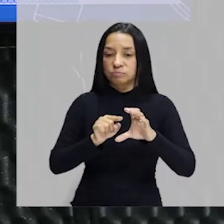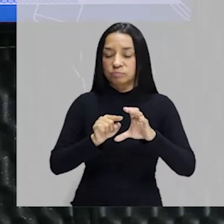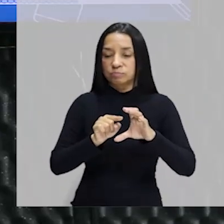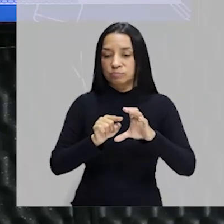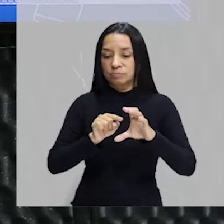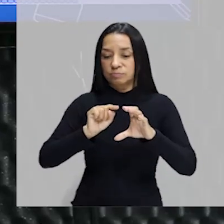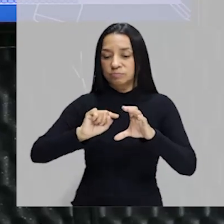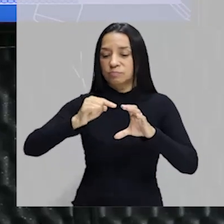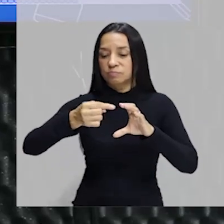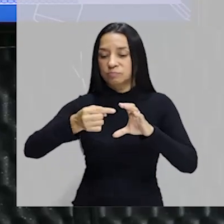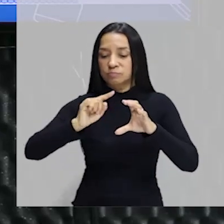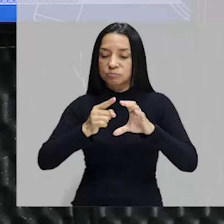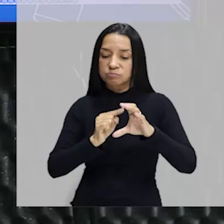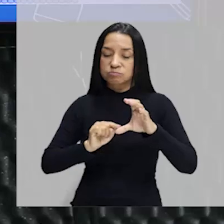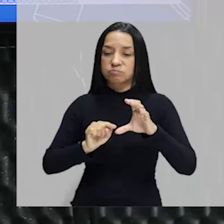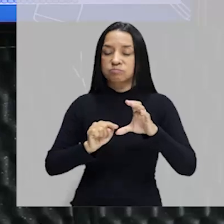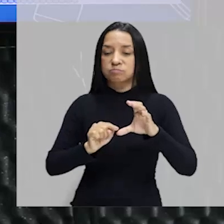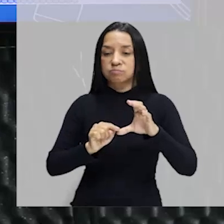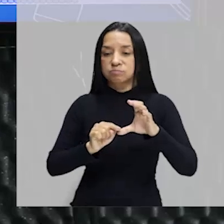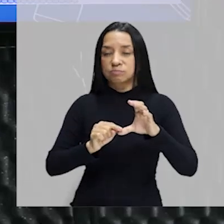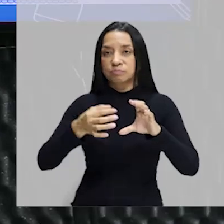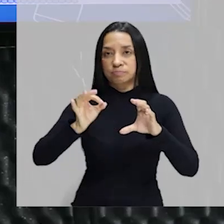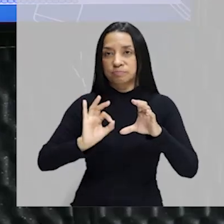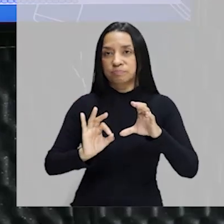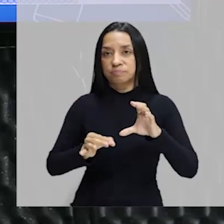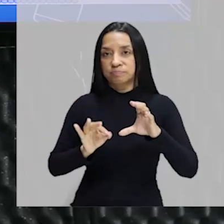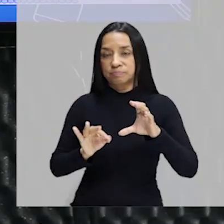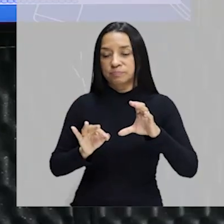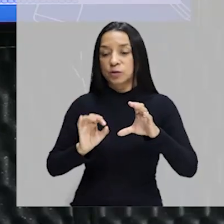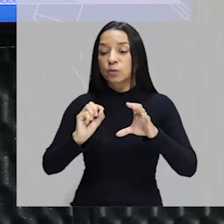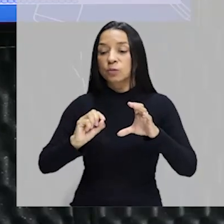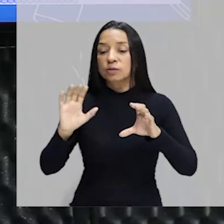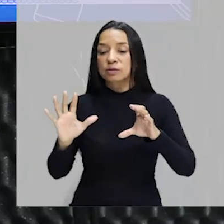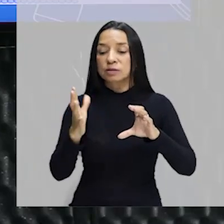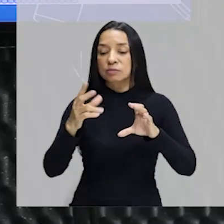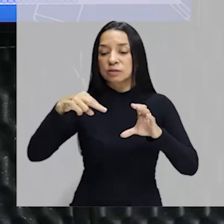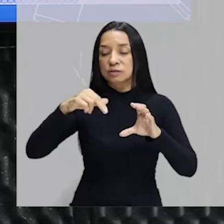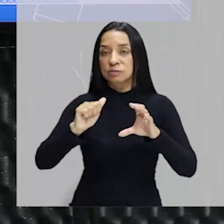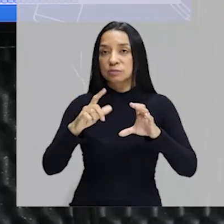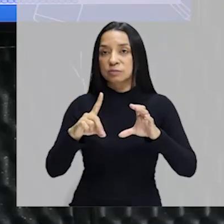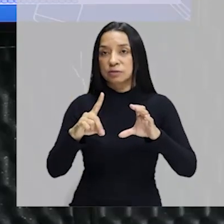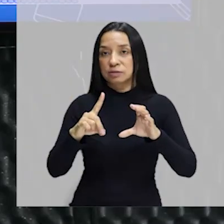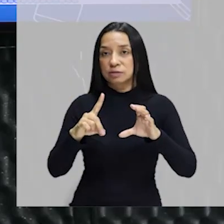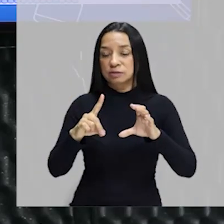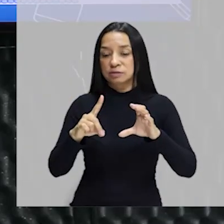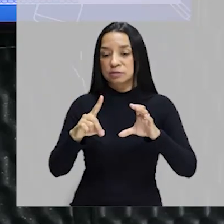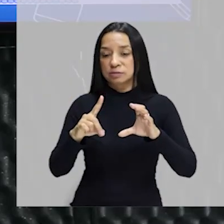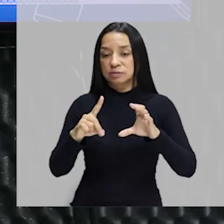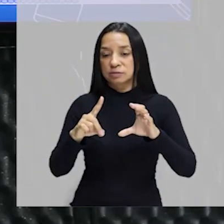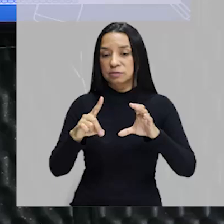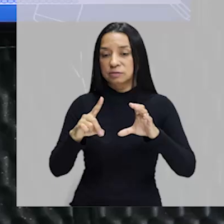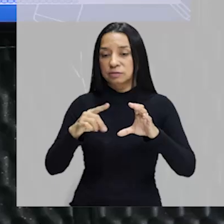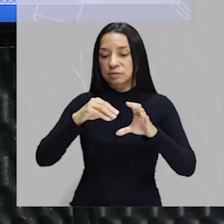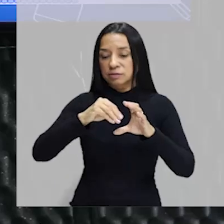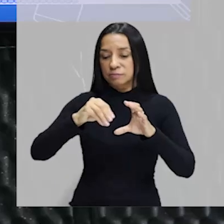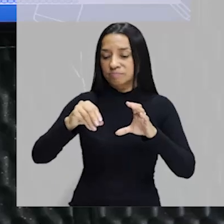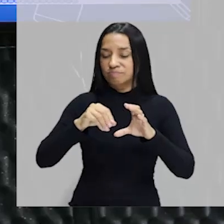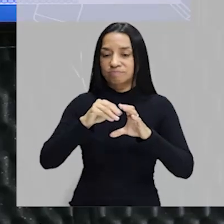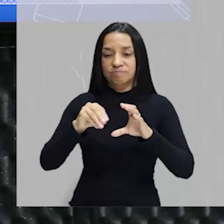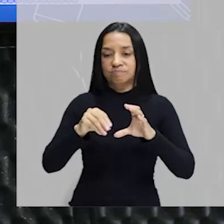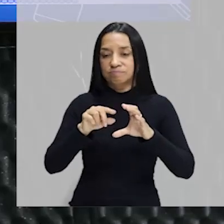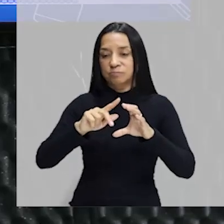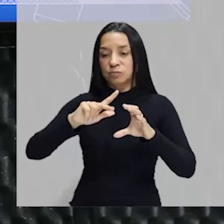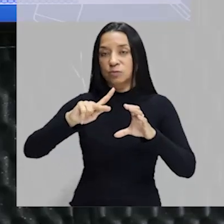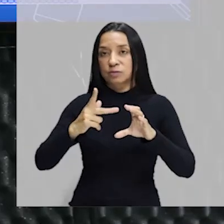externa e a membrana interna, tá certo? E aí o que vai acontecer com o NAD? Ele fica oxidado, ele descarregou o hidrogênio que